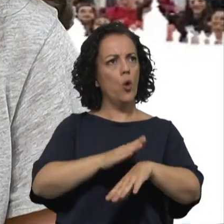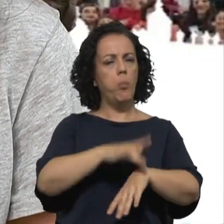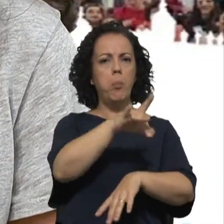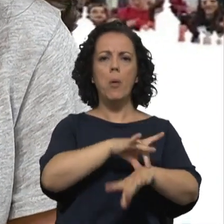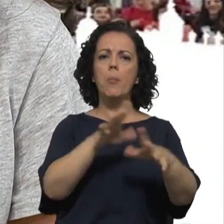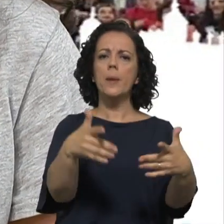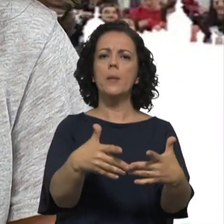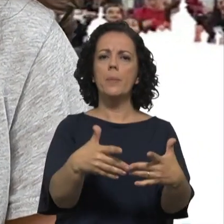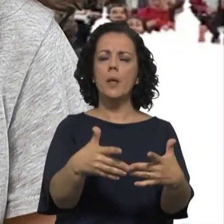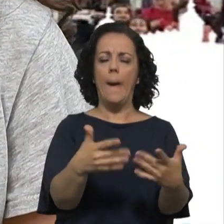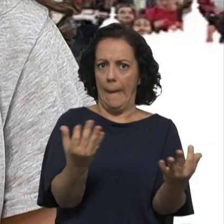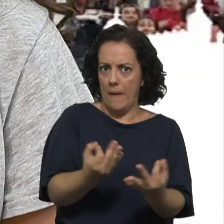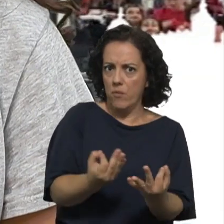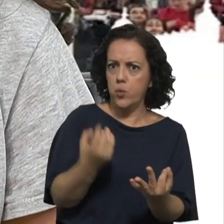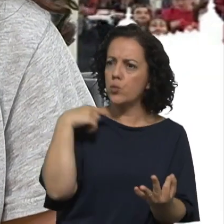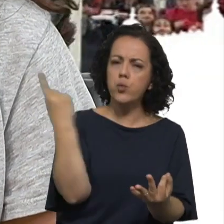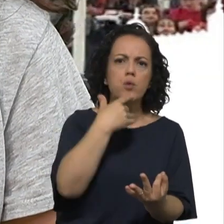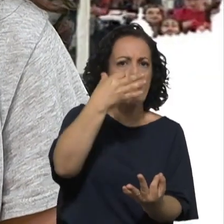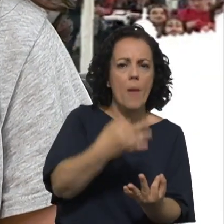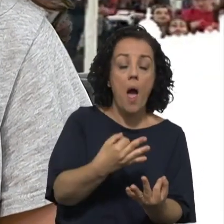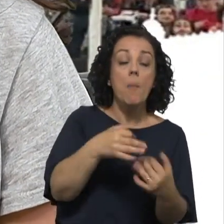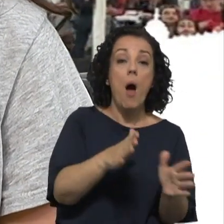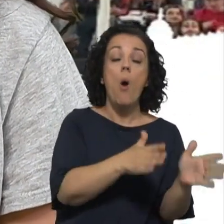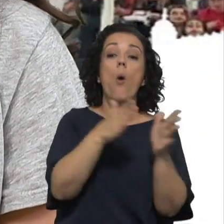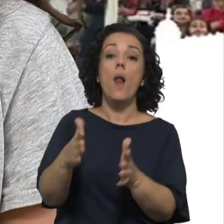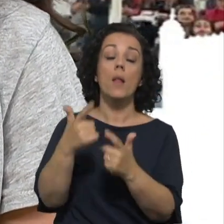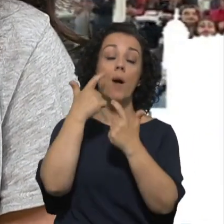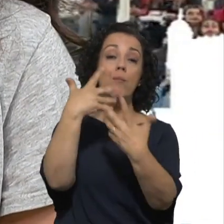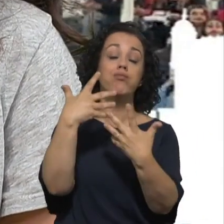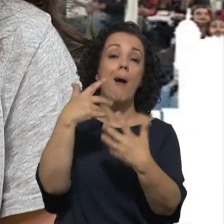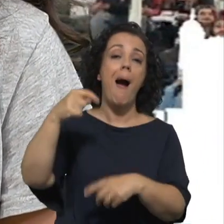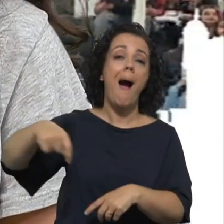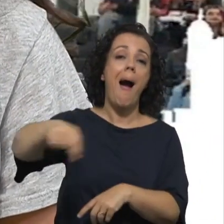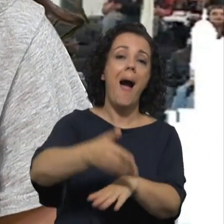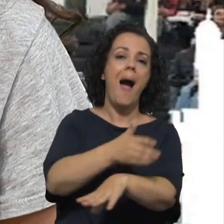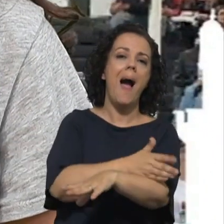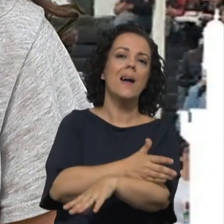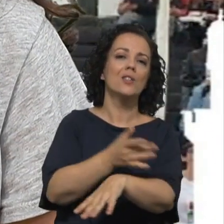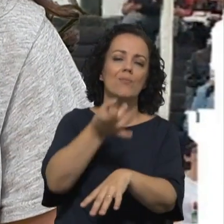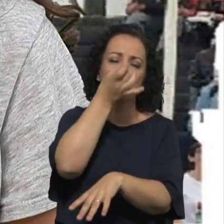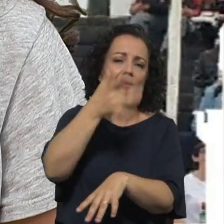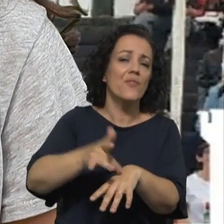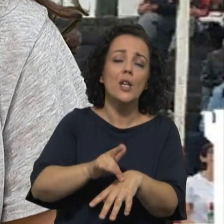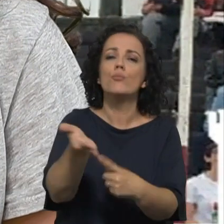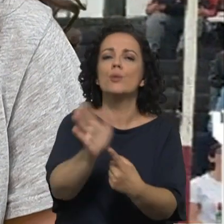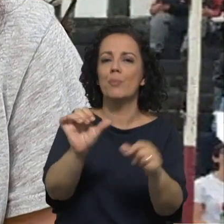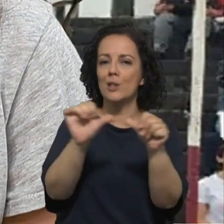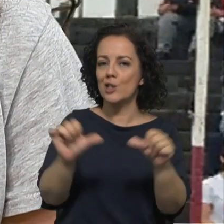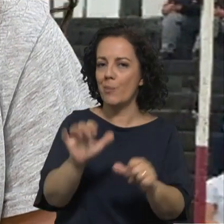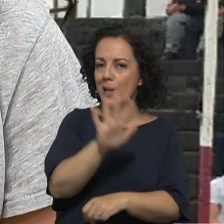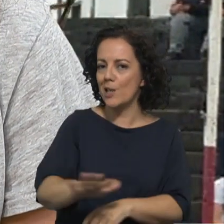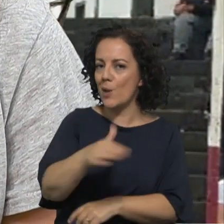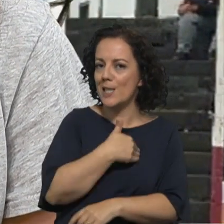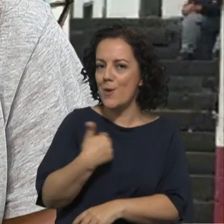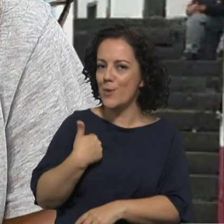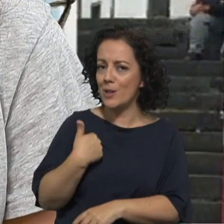nu, digamos assim, aquilo que já era frágil. Vamos pensar, por exemplo, no caso do Sistema Nacional de Saúde. Eu não sei se nós devemos